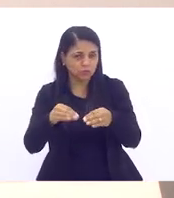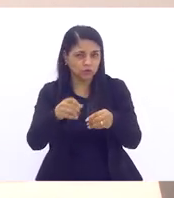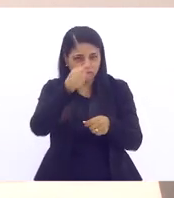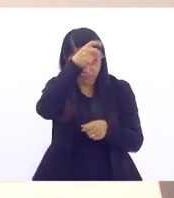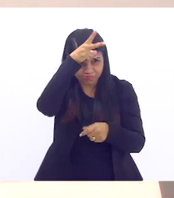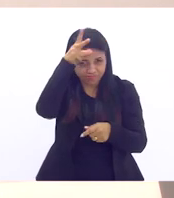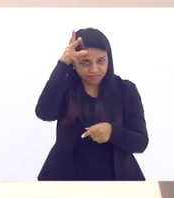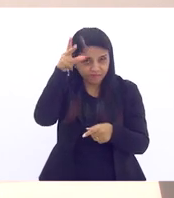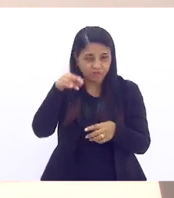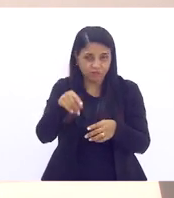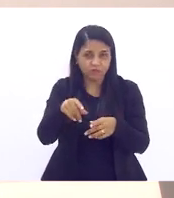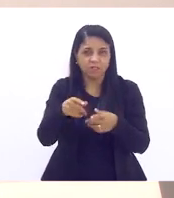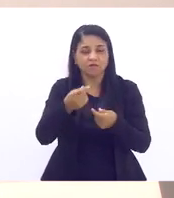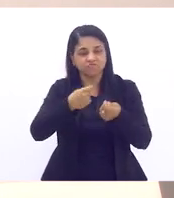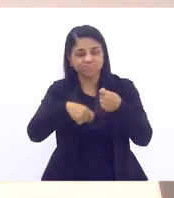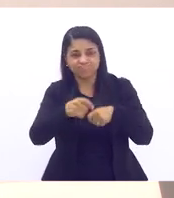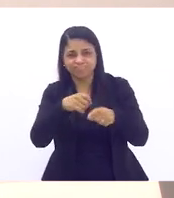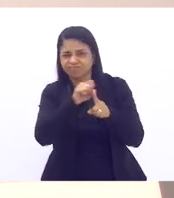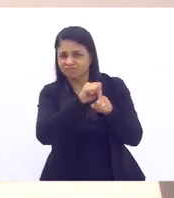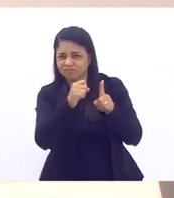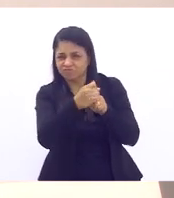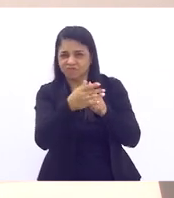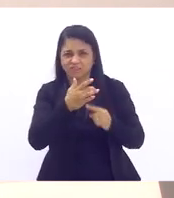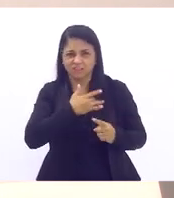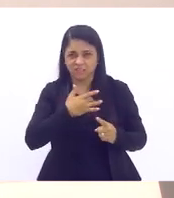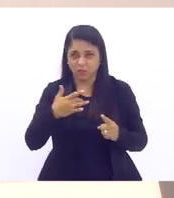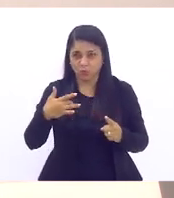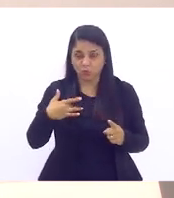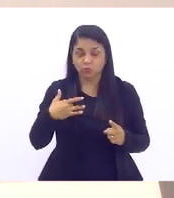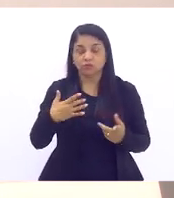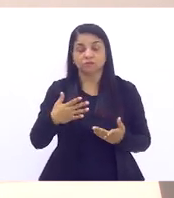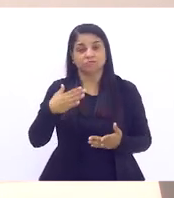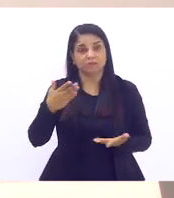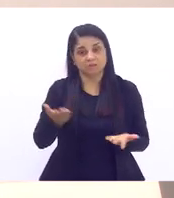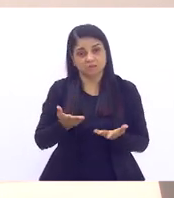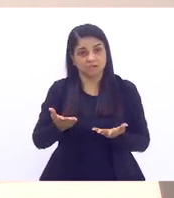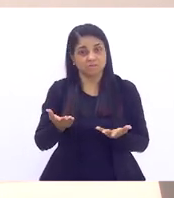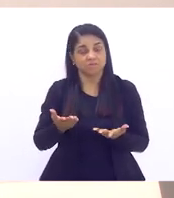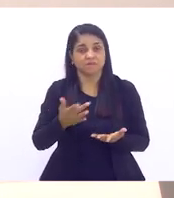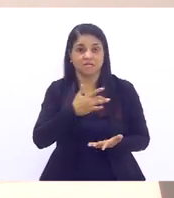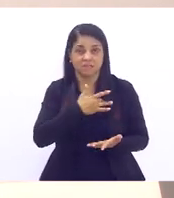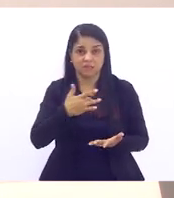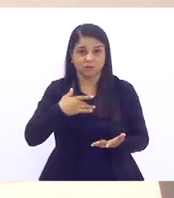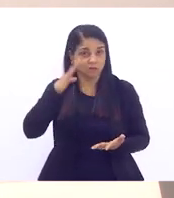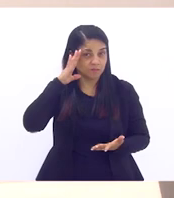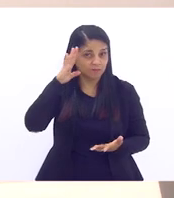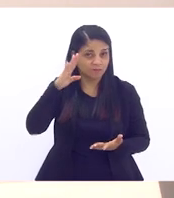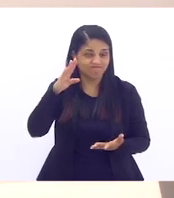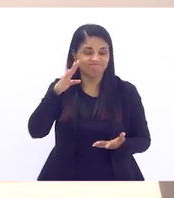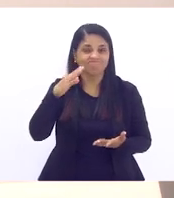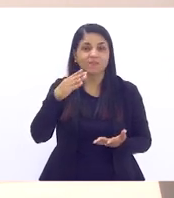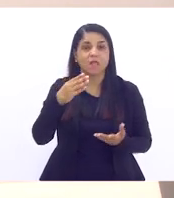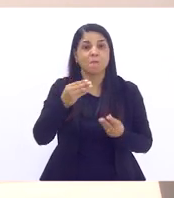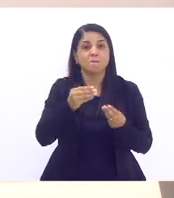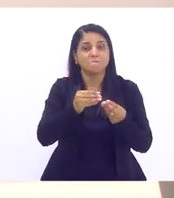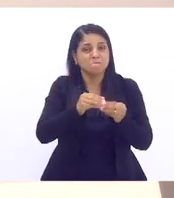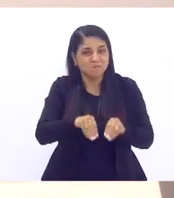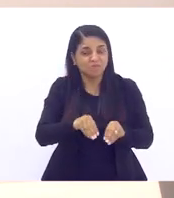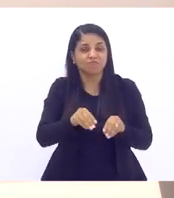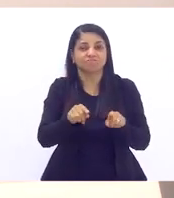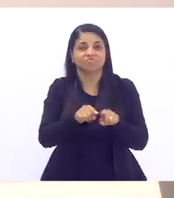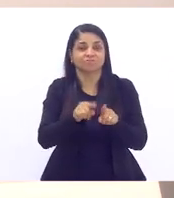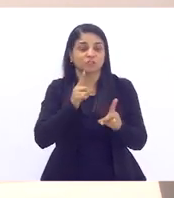os seus ramos Educação de saúde assistência social mas aqui falando especialmente da saúde tem uma estrutura muito a quem daqui encontramos na Região